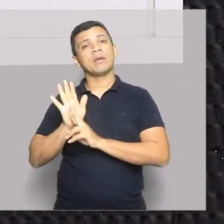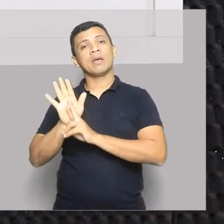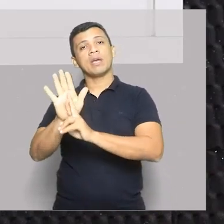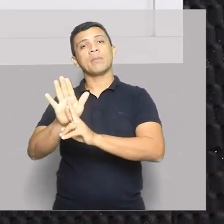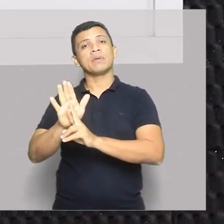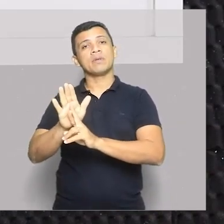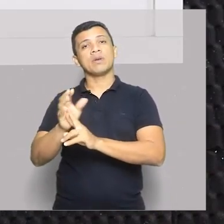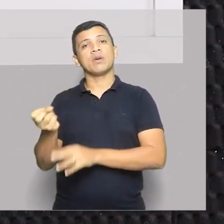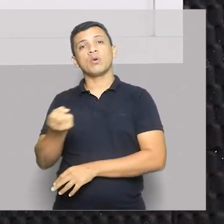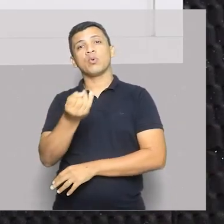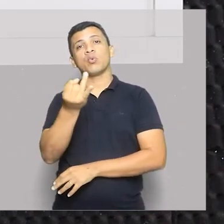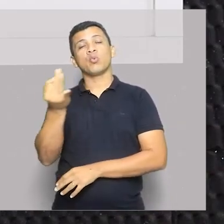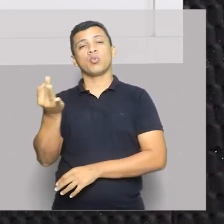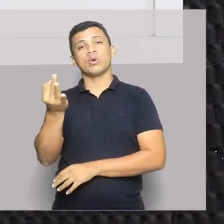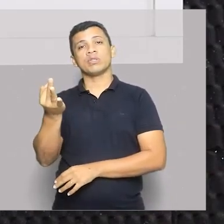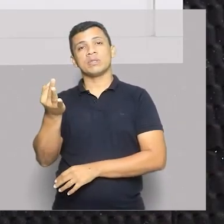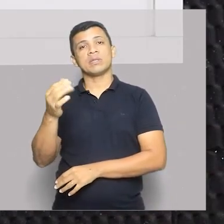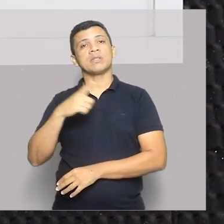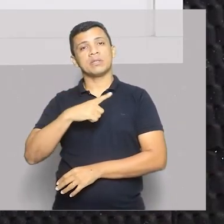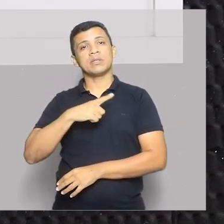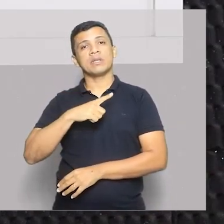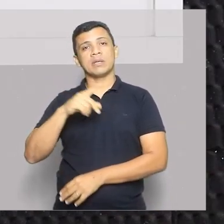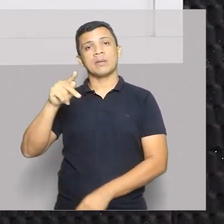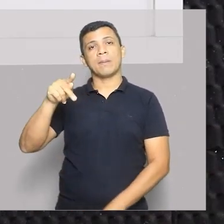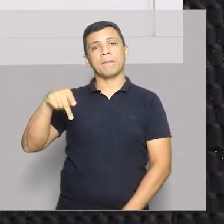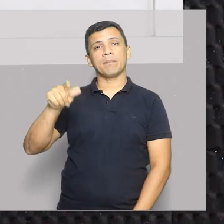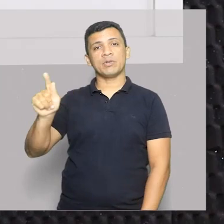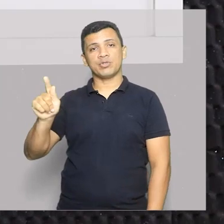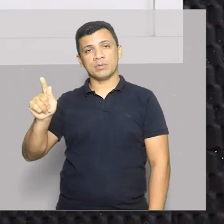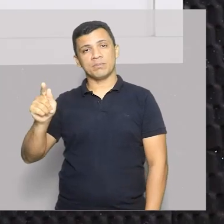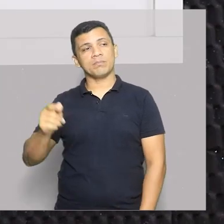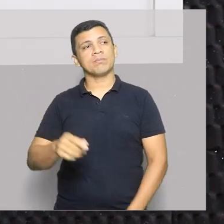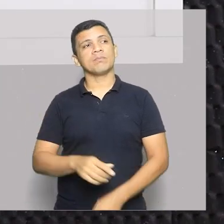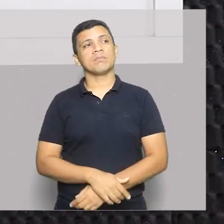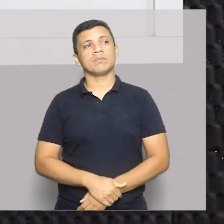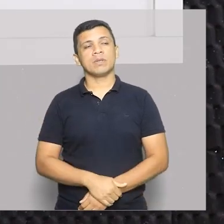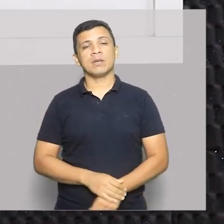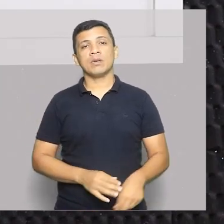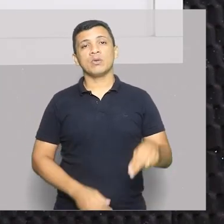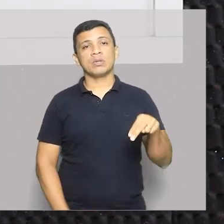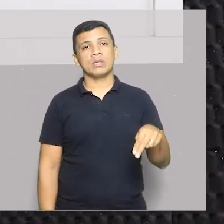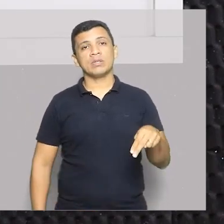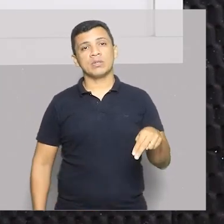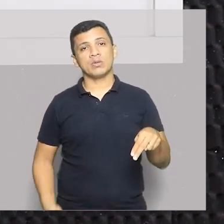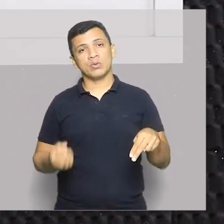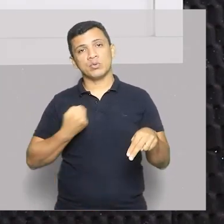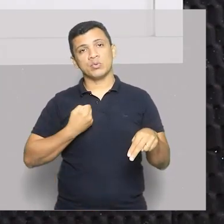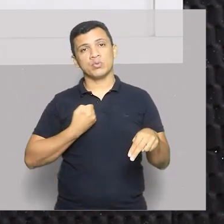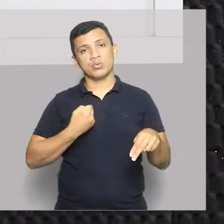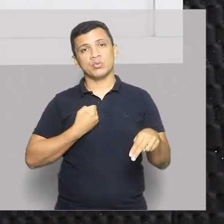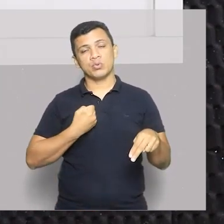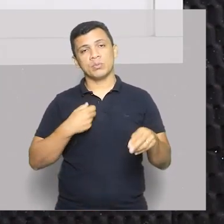a quantidade de termos que sua PG tem, tá? Então, esse N aqui é o número de termos da PG,